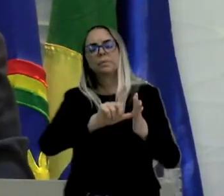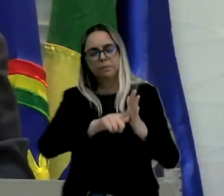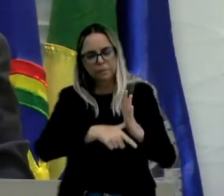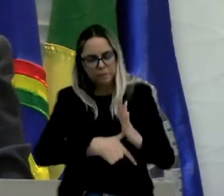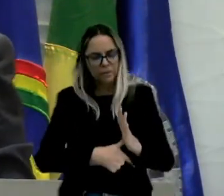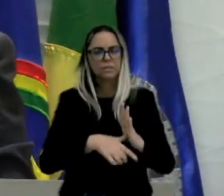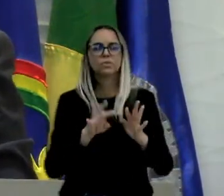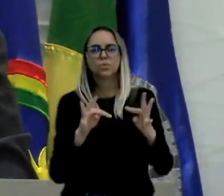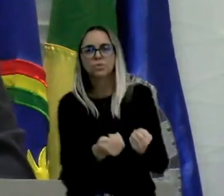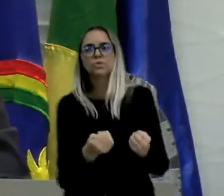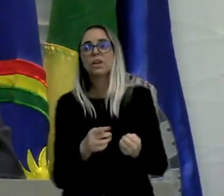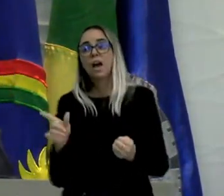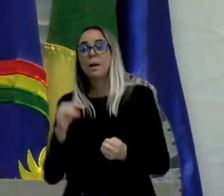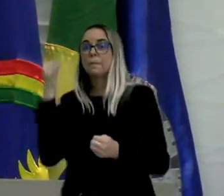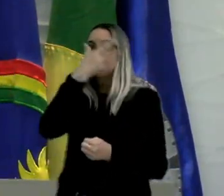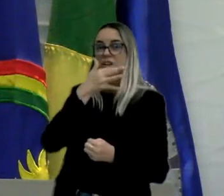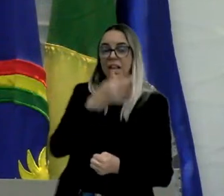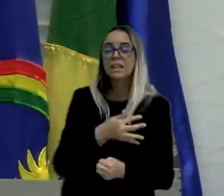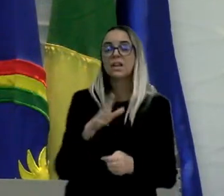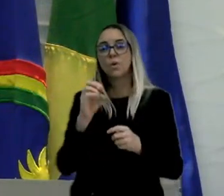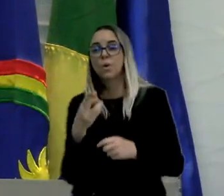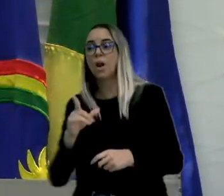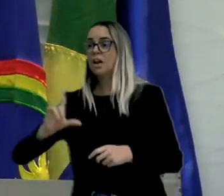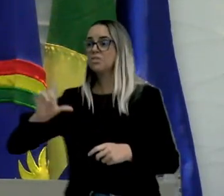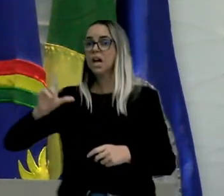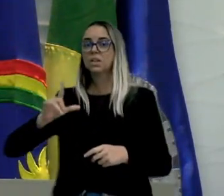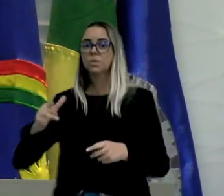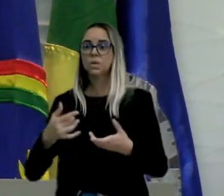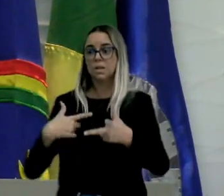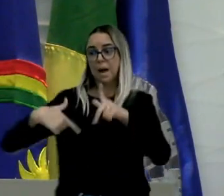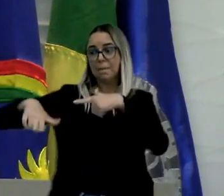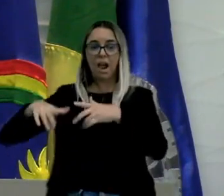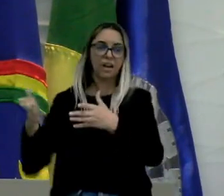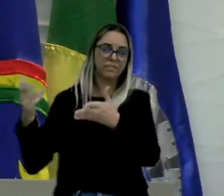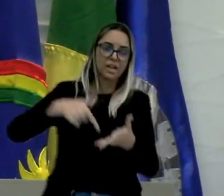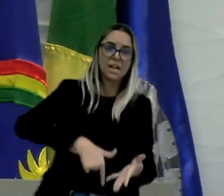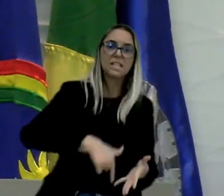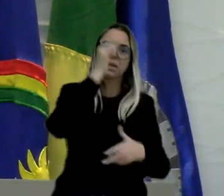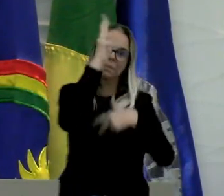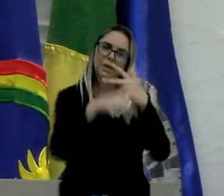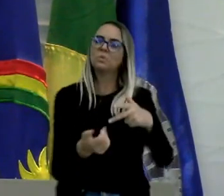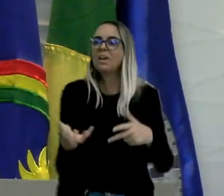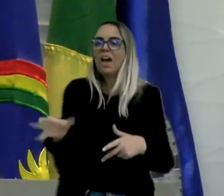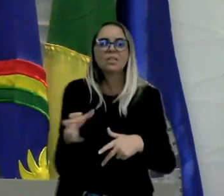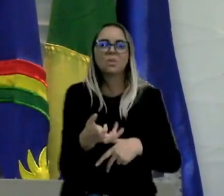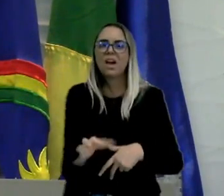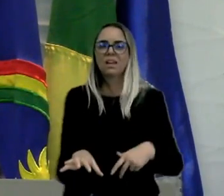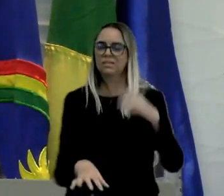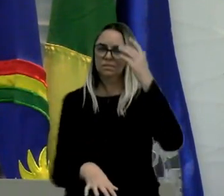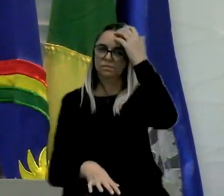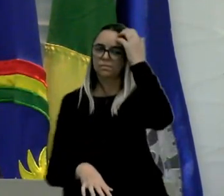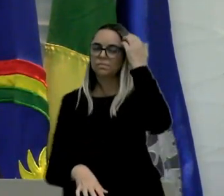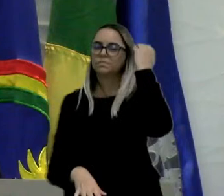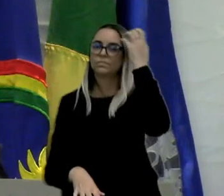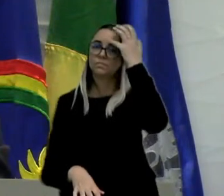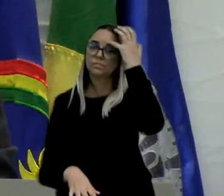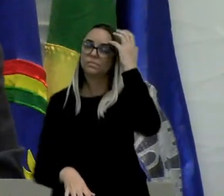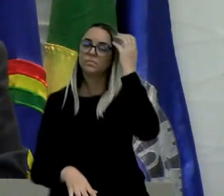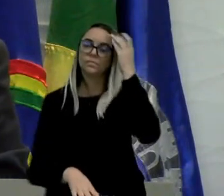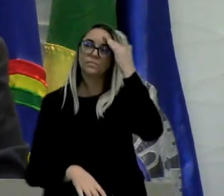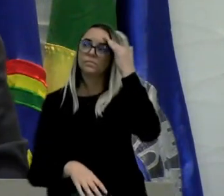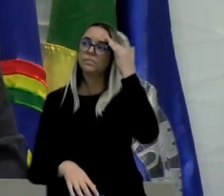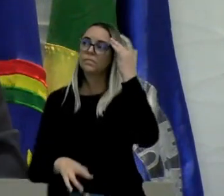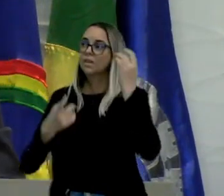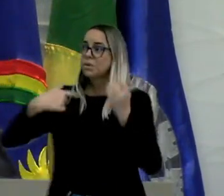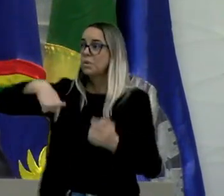Jardim vai Emir o pessoal não quer mais fazer serviço para o município somente no una isso que a gente